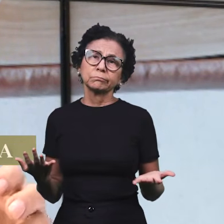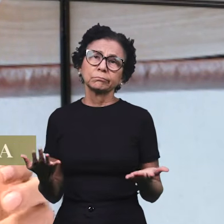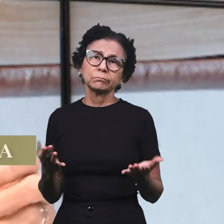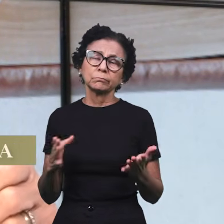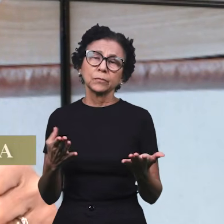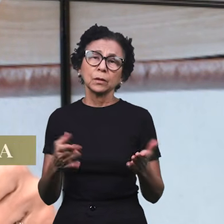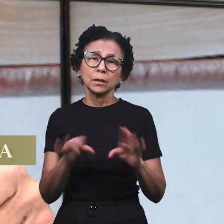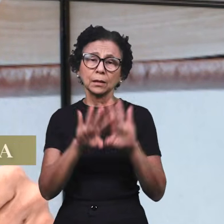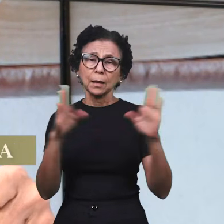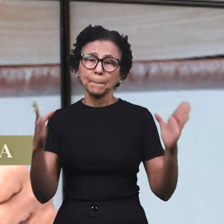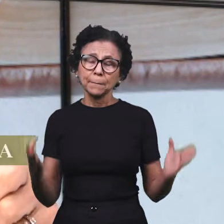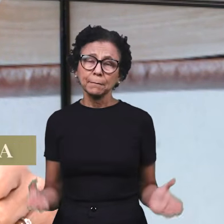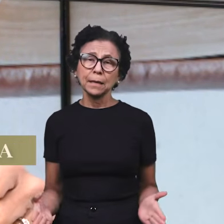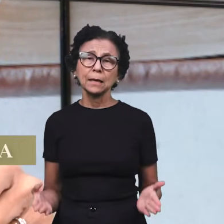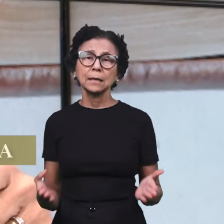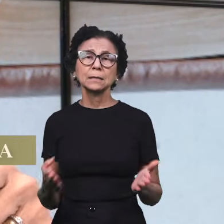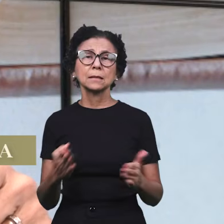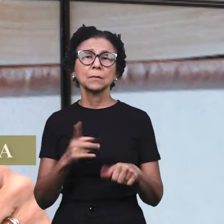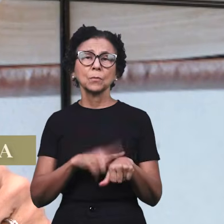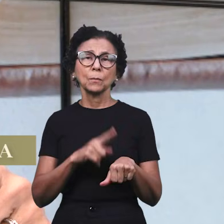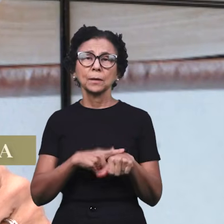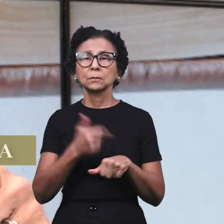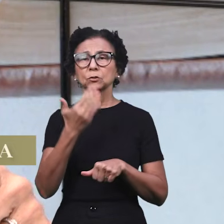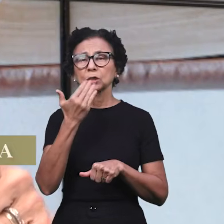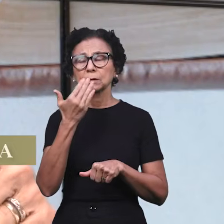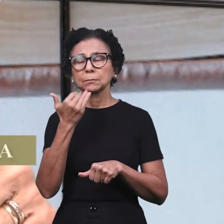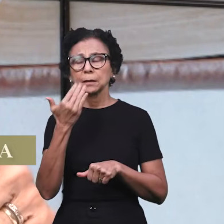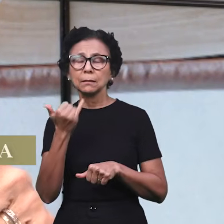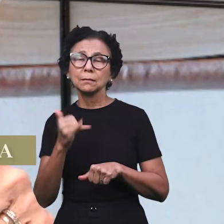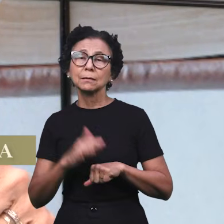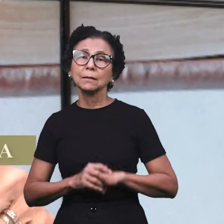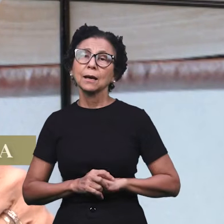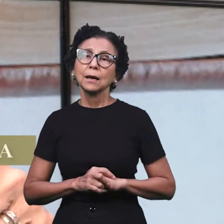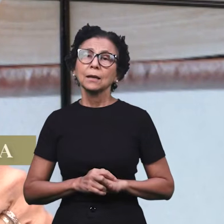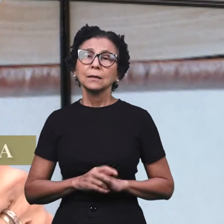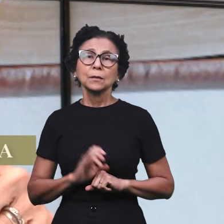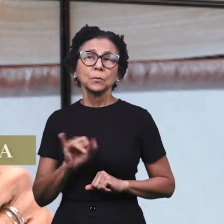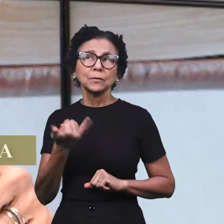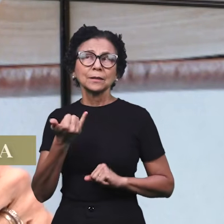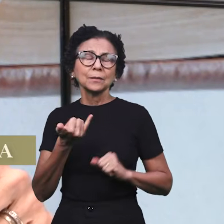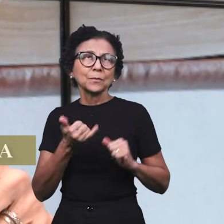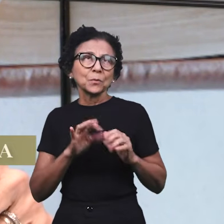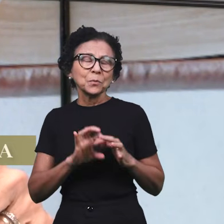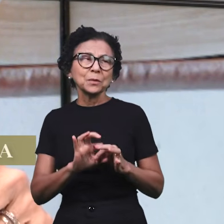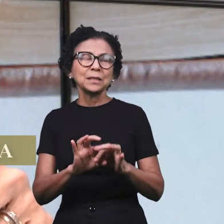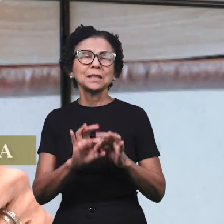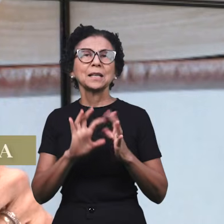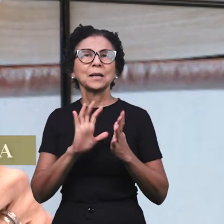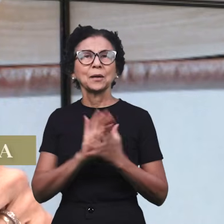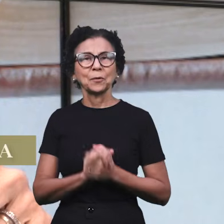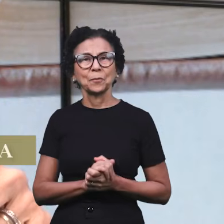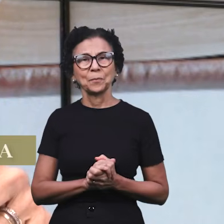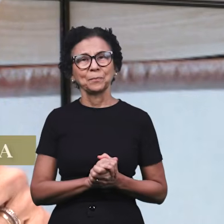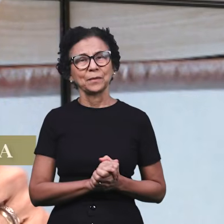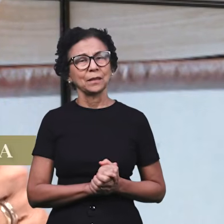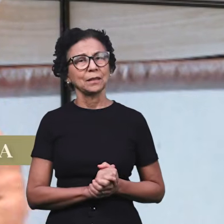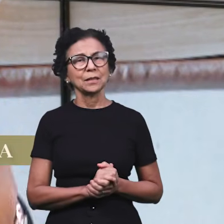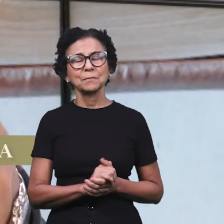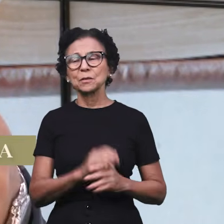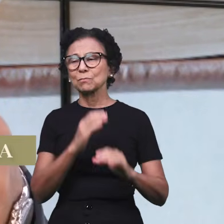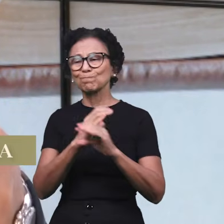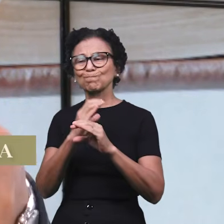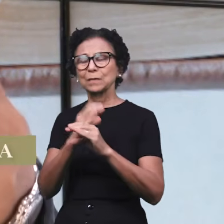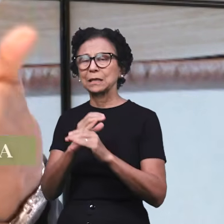esse momento de aconchego, de dizer assim, você é importante para mim. Eu me preocupo com o que você está vivendo quando